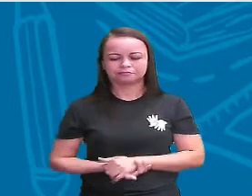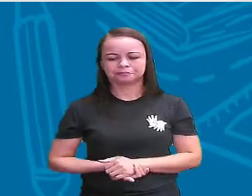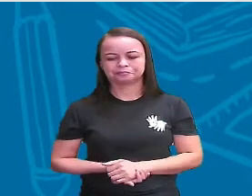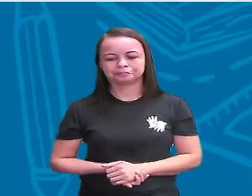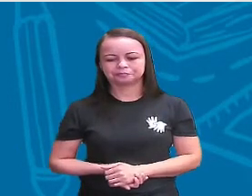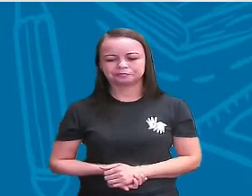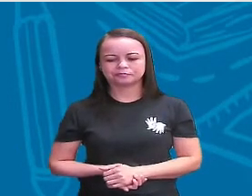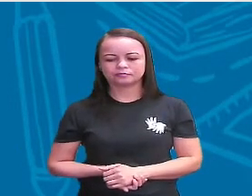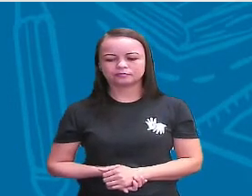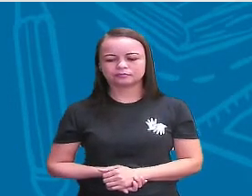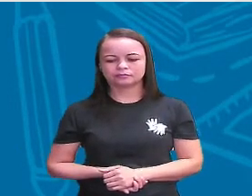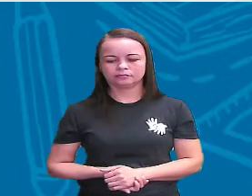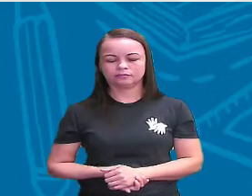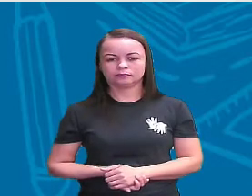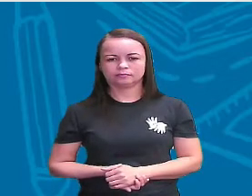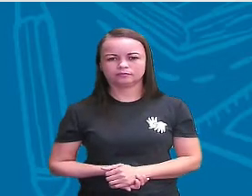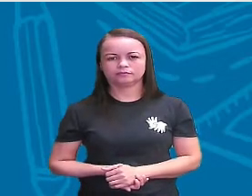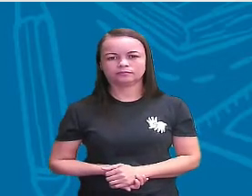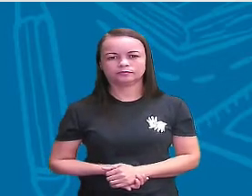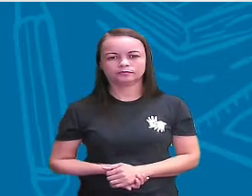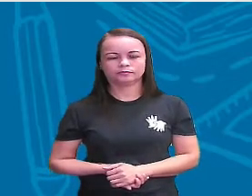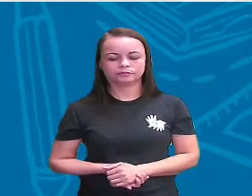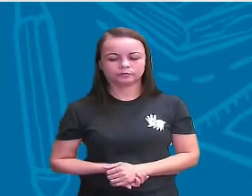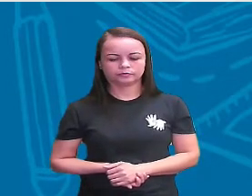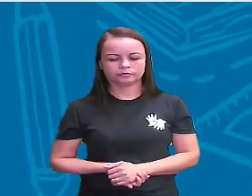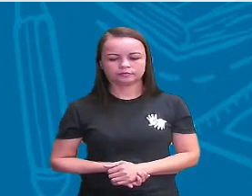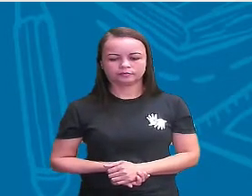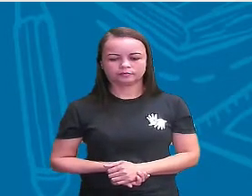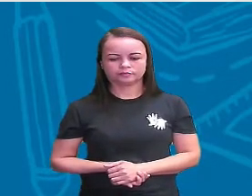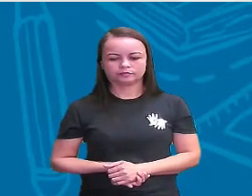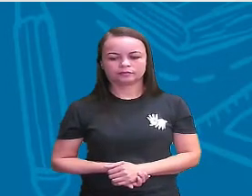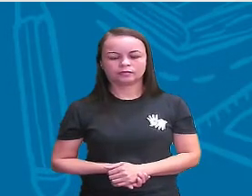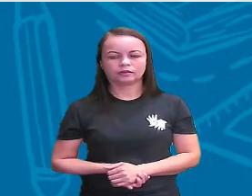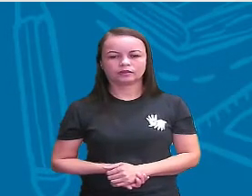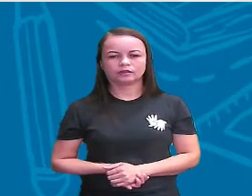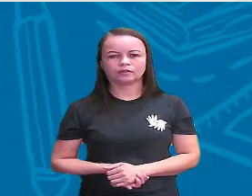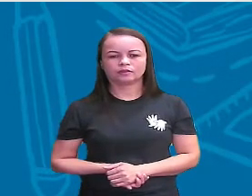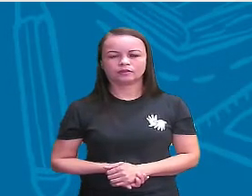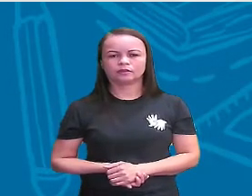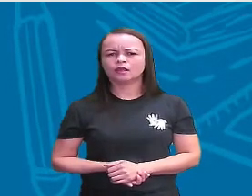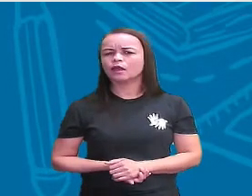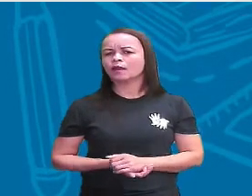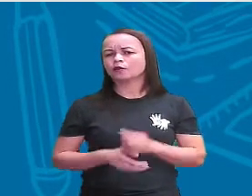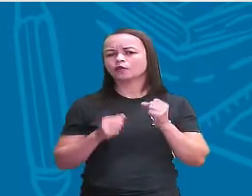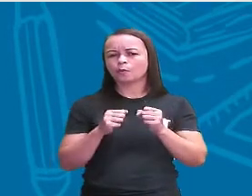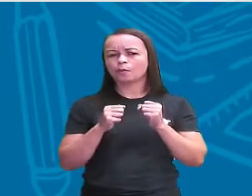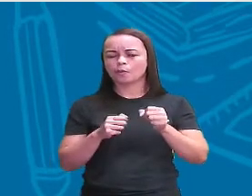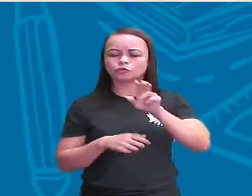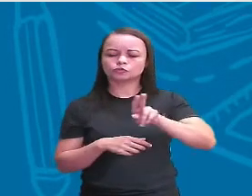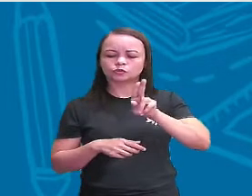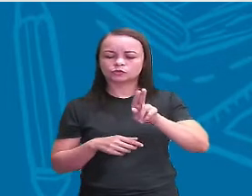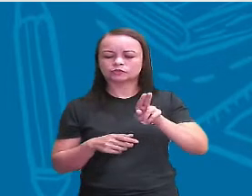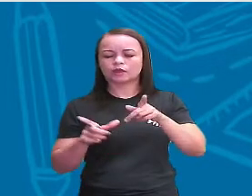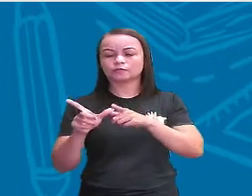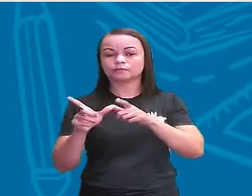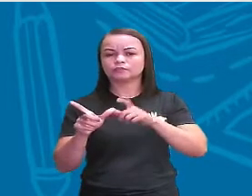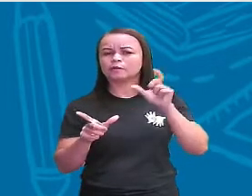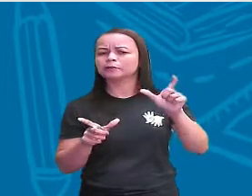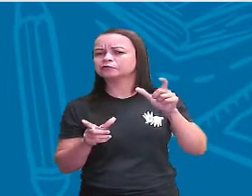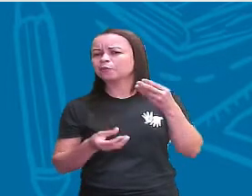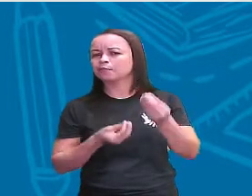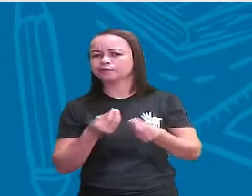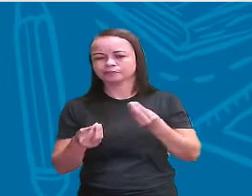certo? Vamos seguindo aqui para a gente ver quando é que eu vou usar. As letras maiúsculas, elas